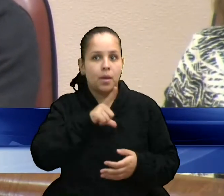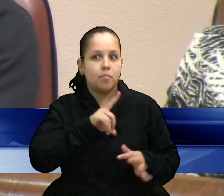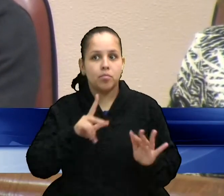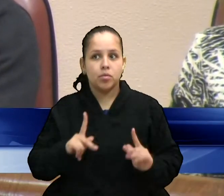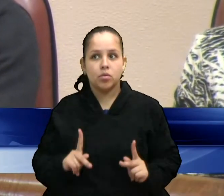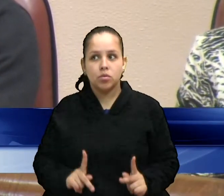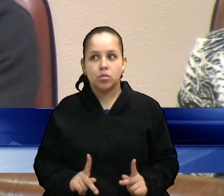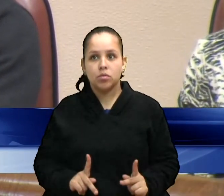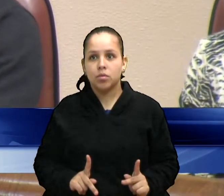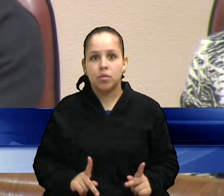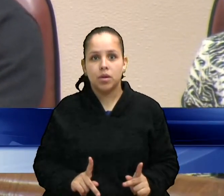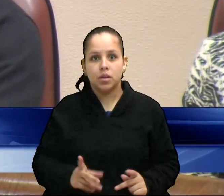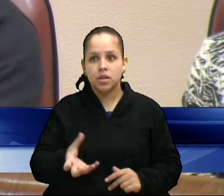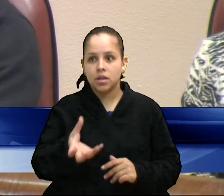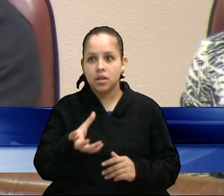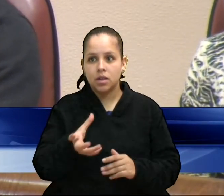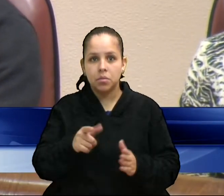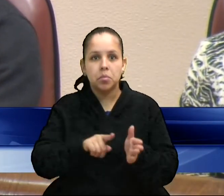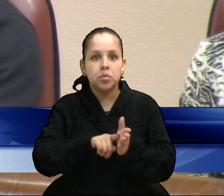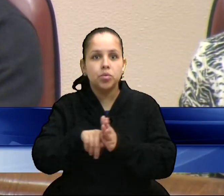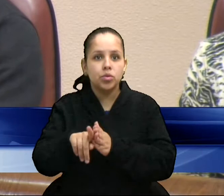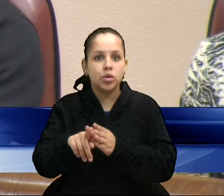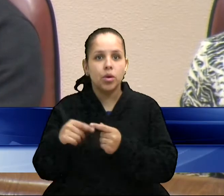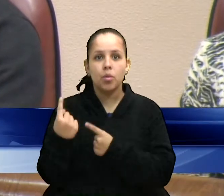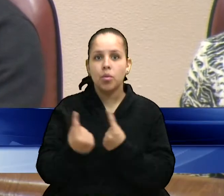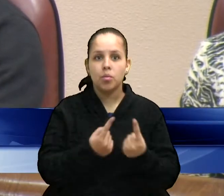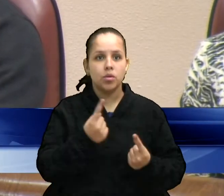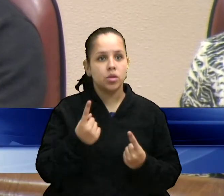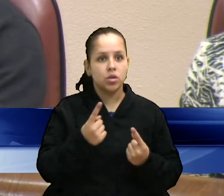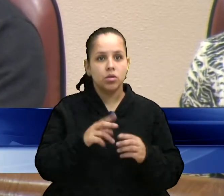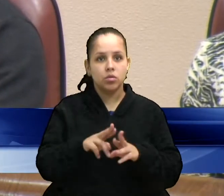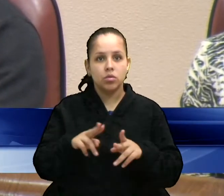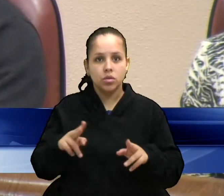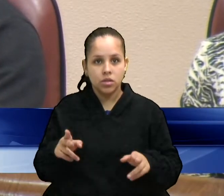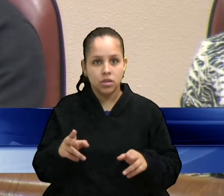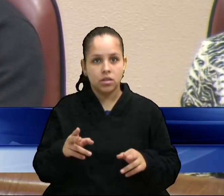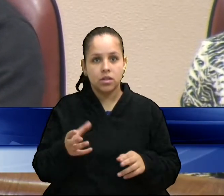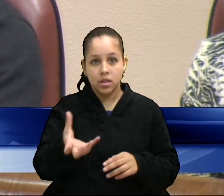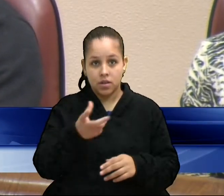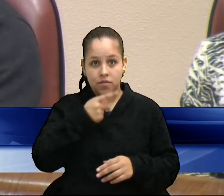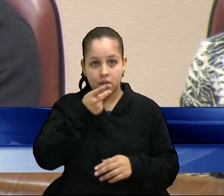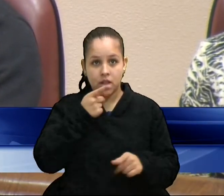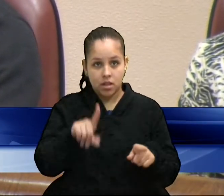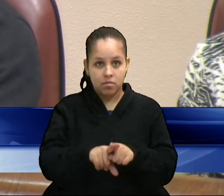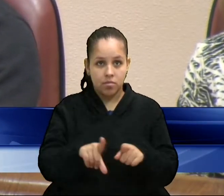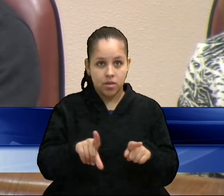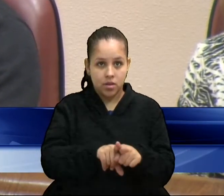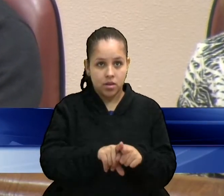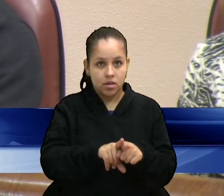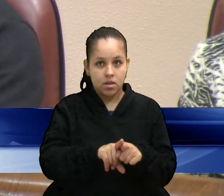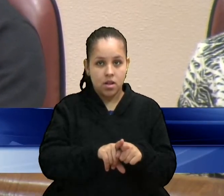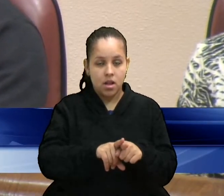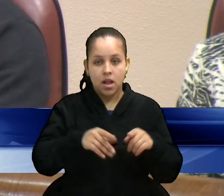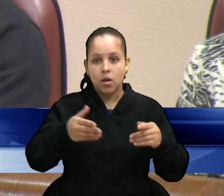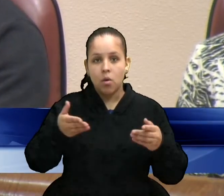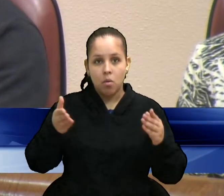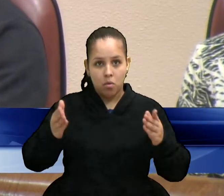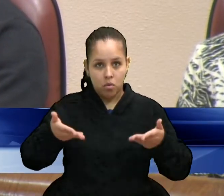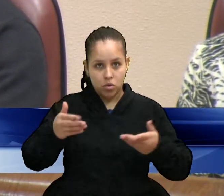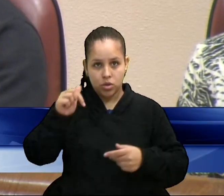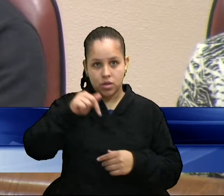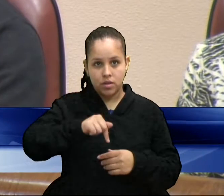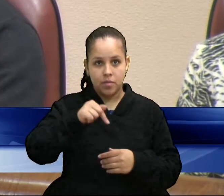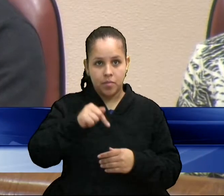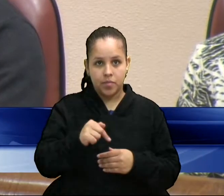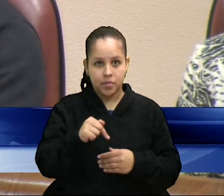pode protocolar aqui na casa, né, Mosquen? Quero dizer também que nós vamos estar aí à disposição. Nós